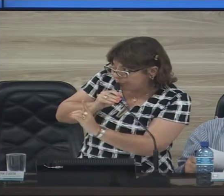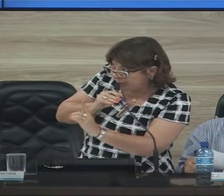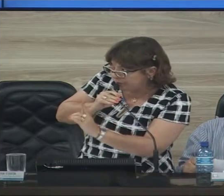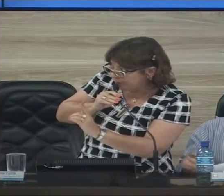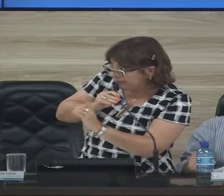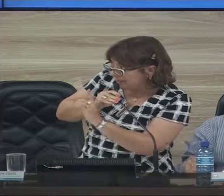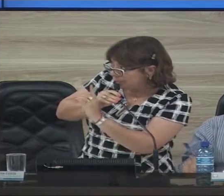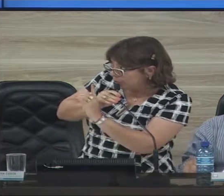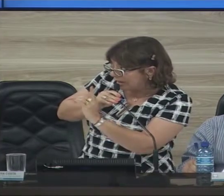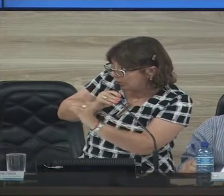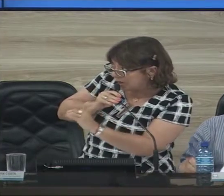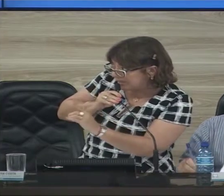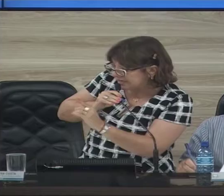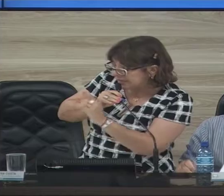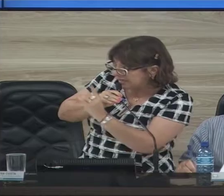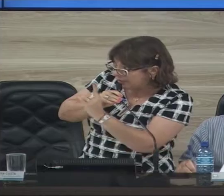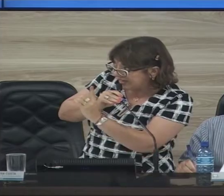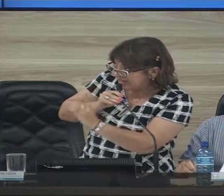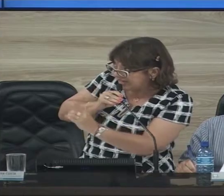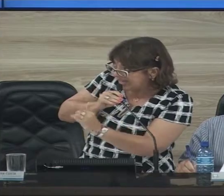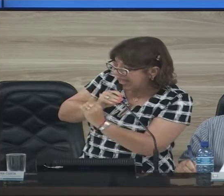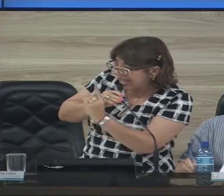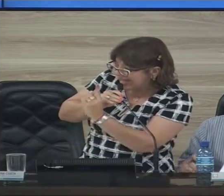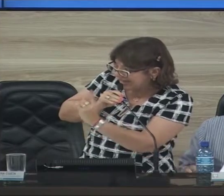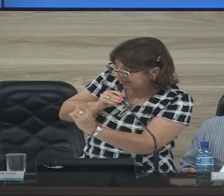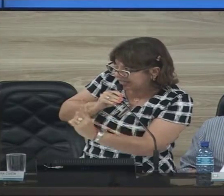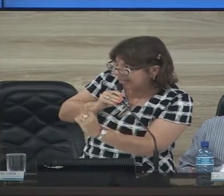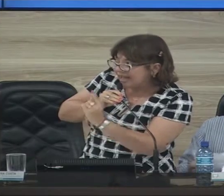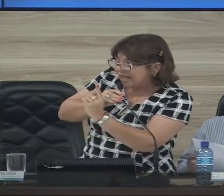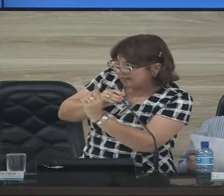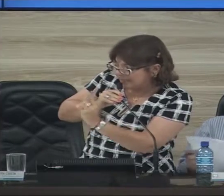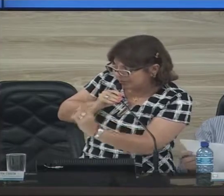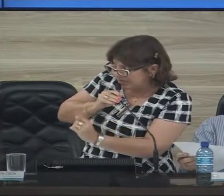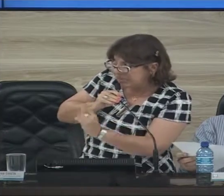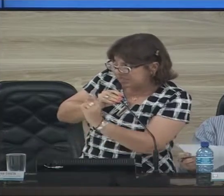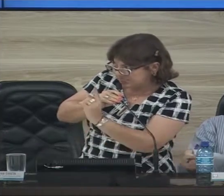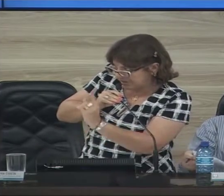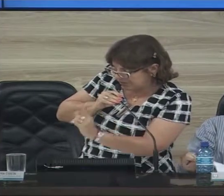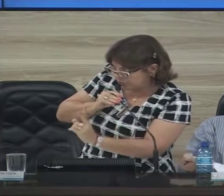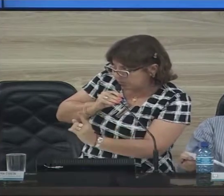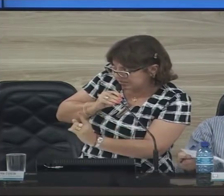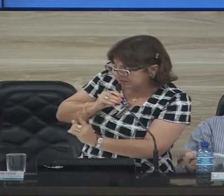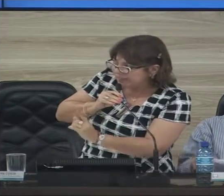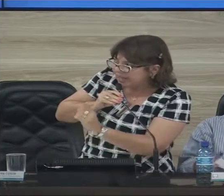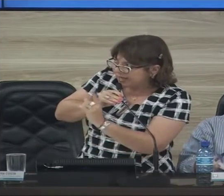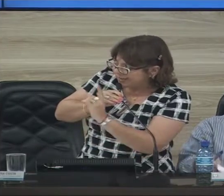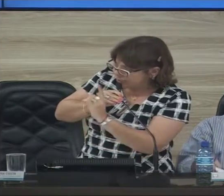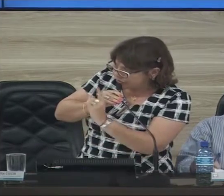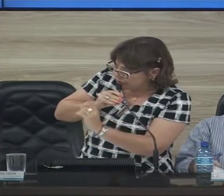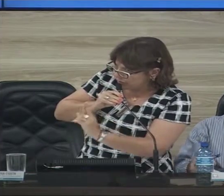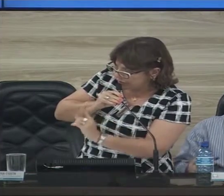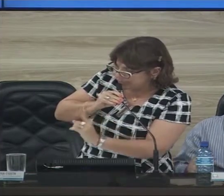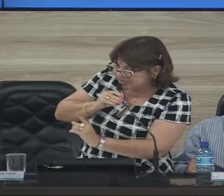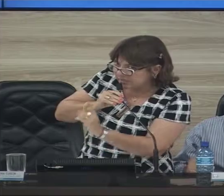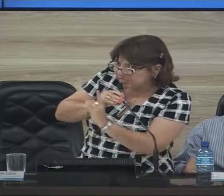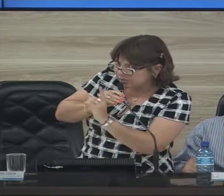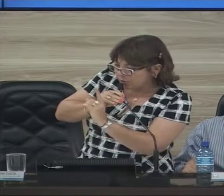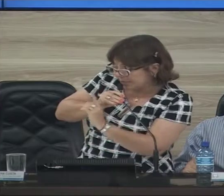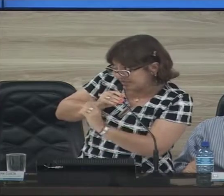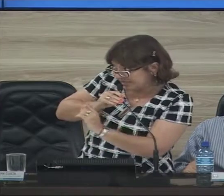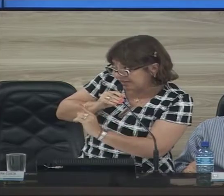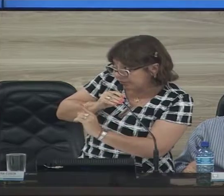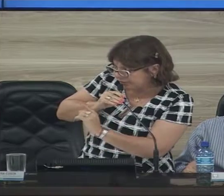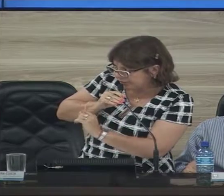dinheiro público numa coisa que não vai agradar a maioria das pessoas? Então, volto a dizer,